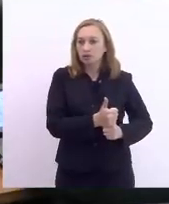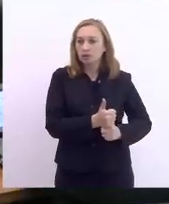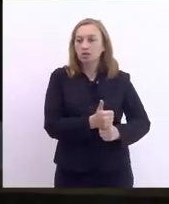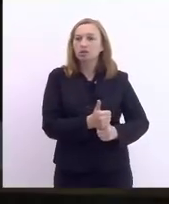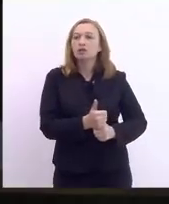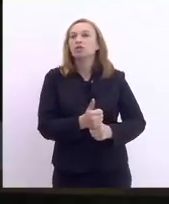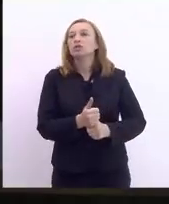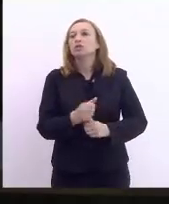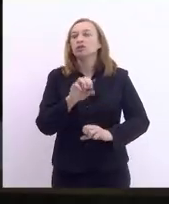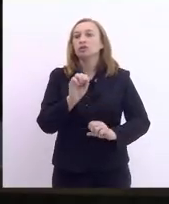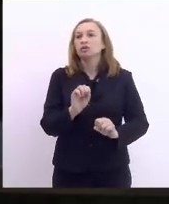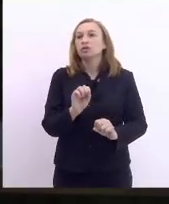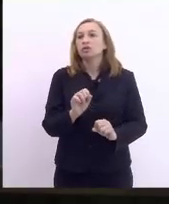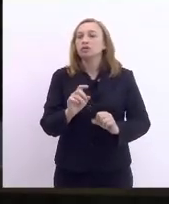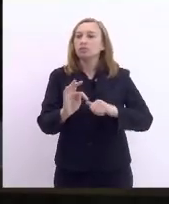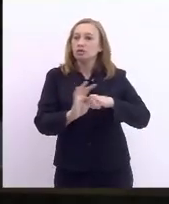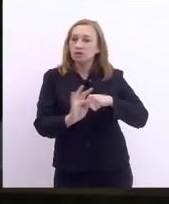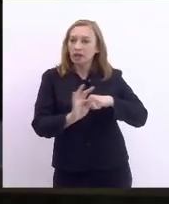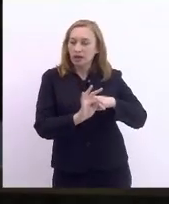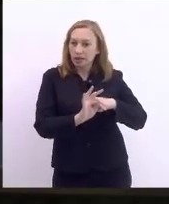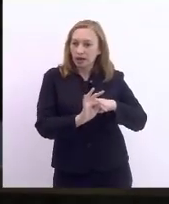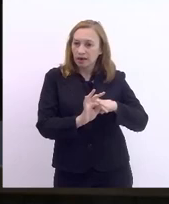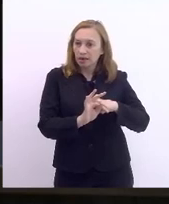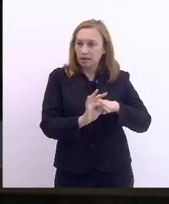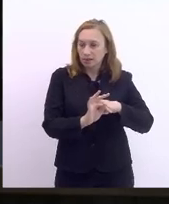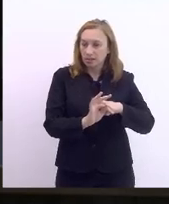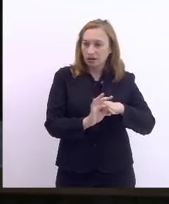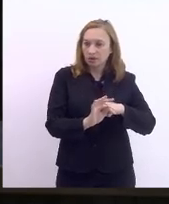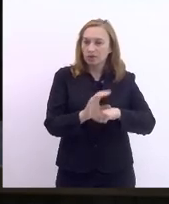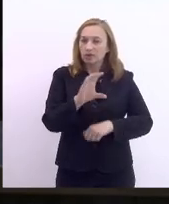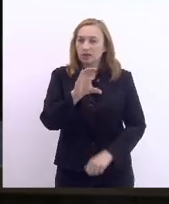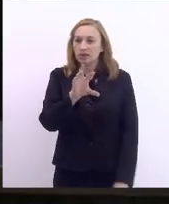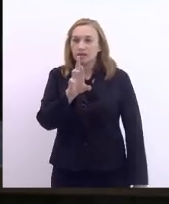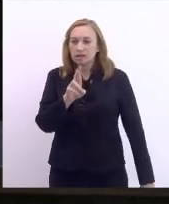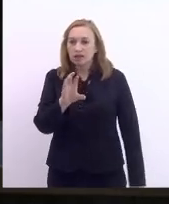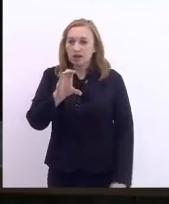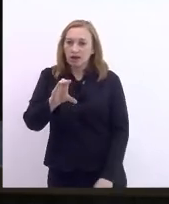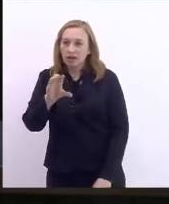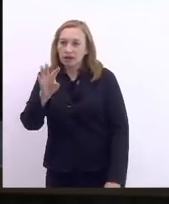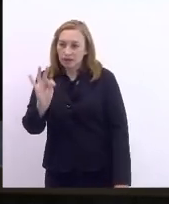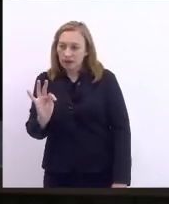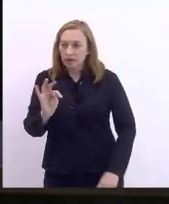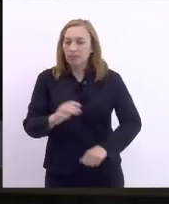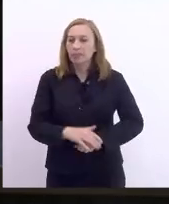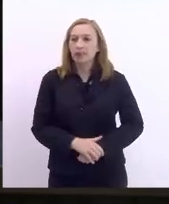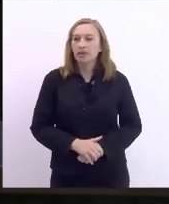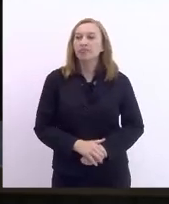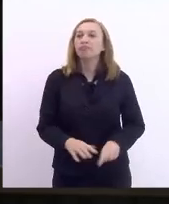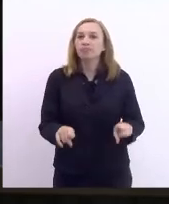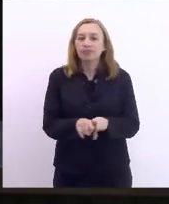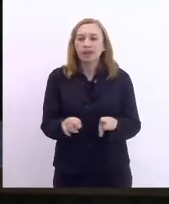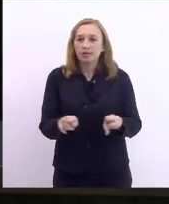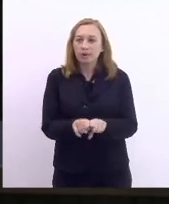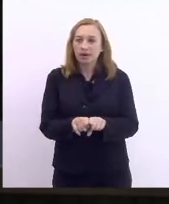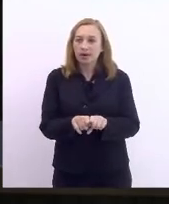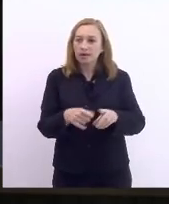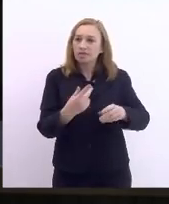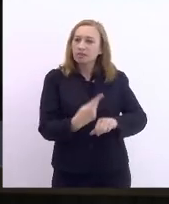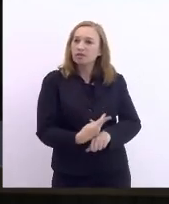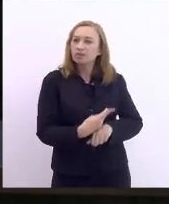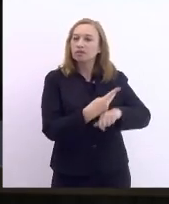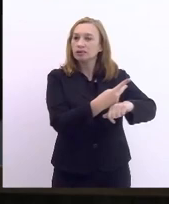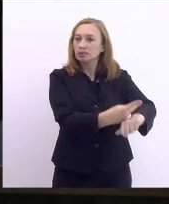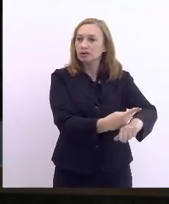industriais do Estado do Rio de Janeiro crt-rj dos conselheiros regionais titular e suplente também faremos a entrega